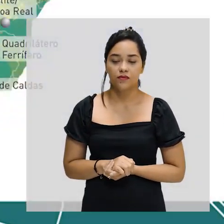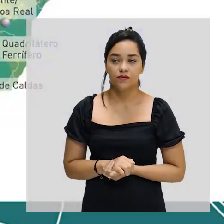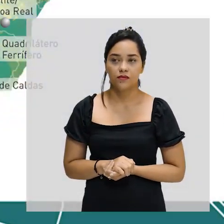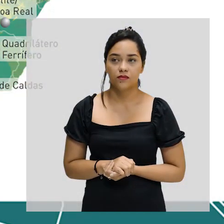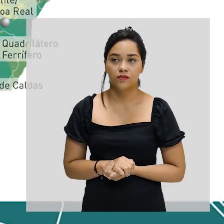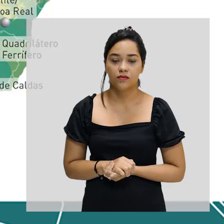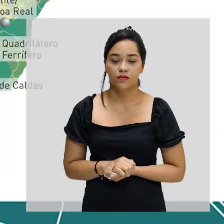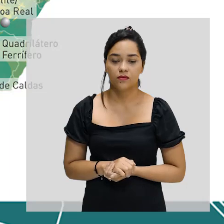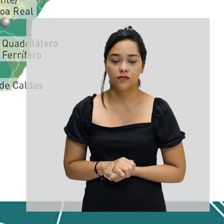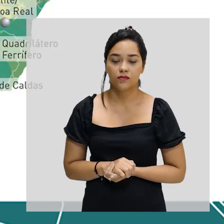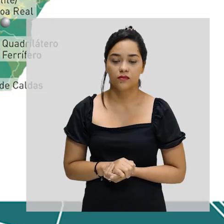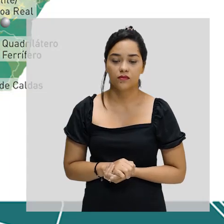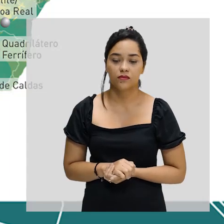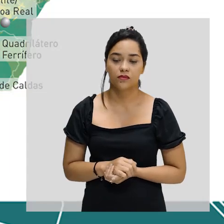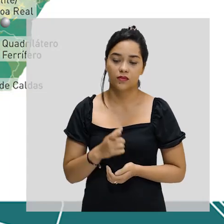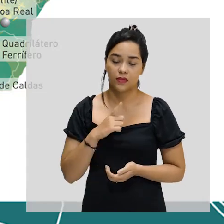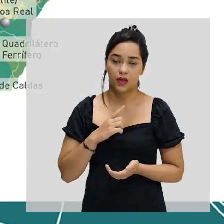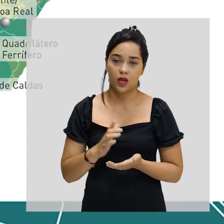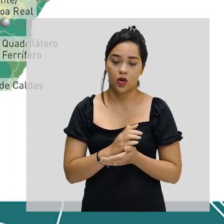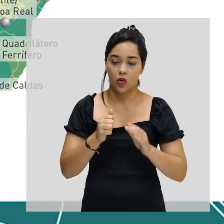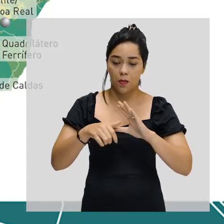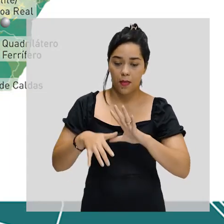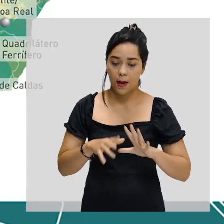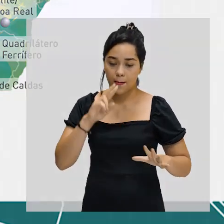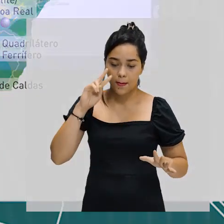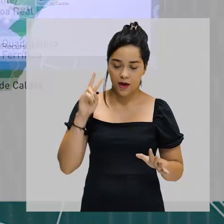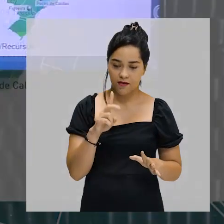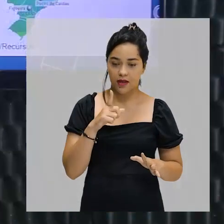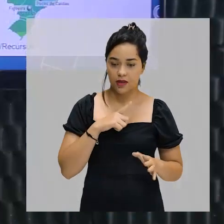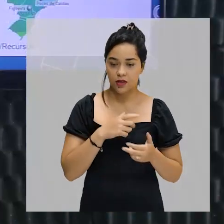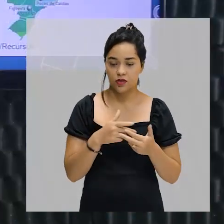ok? Então nós temos aqui o mapa, basicamente